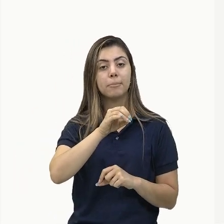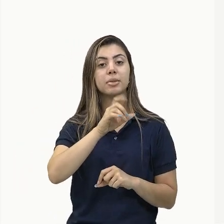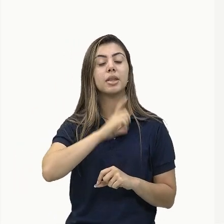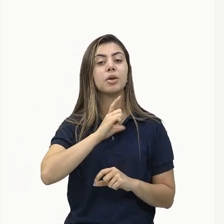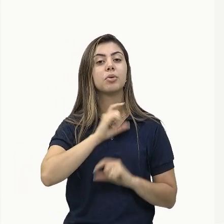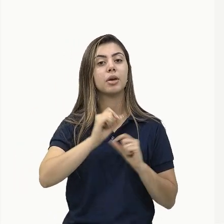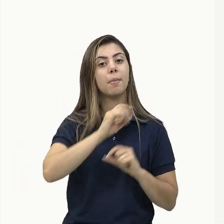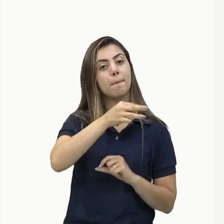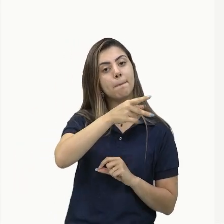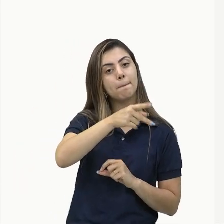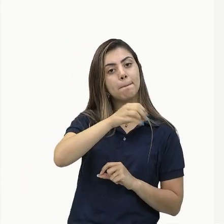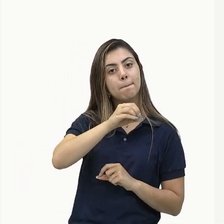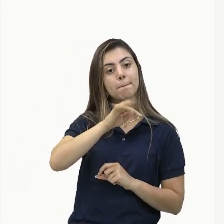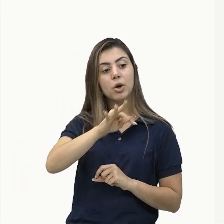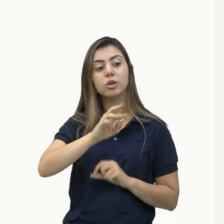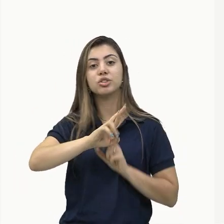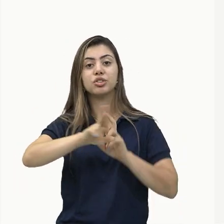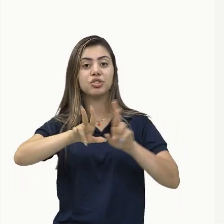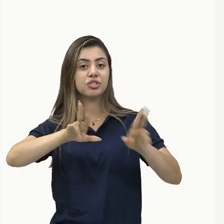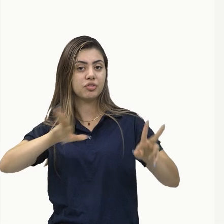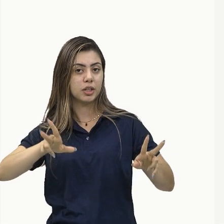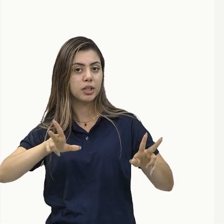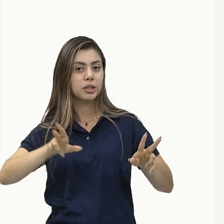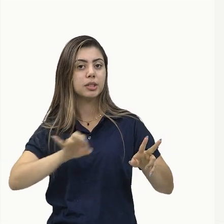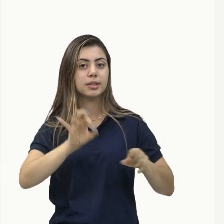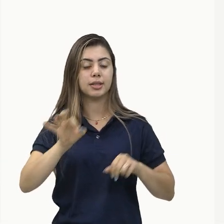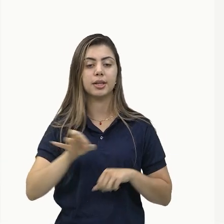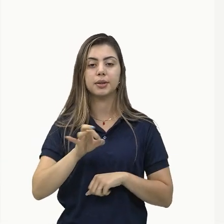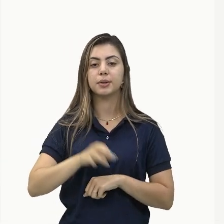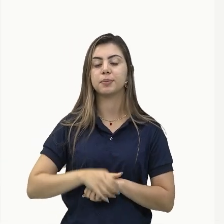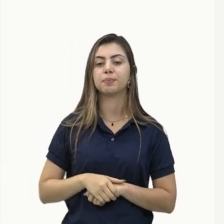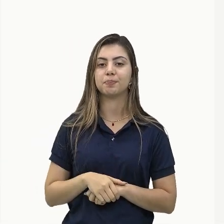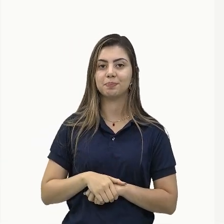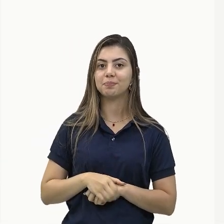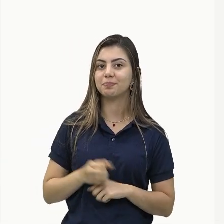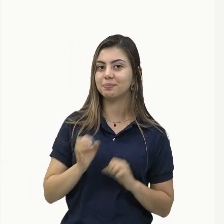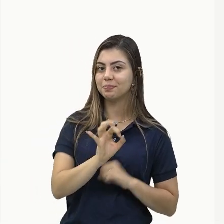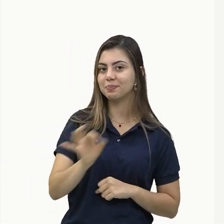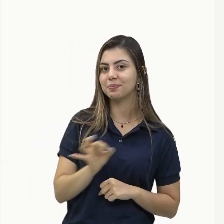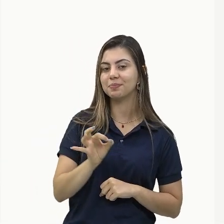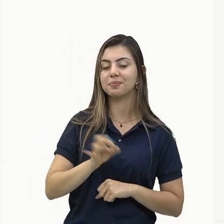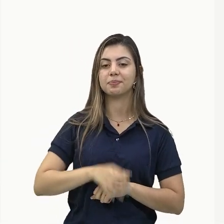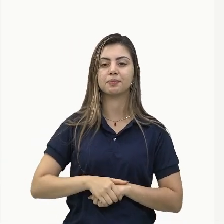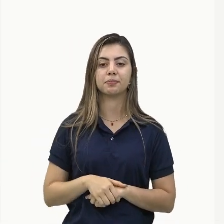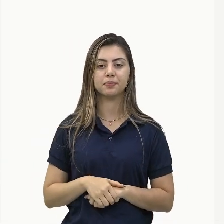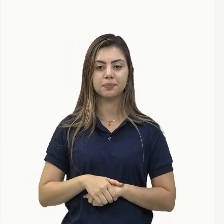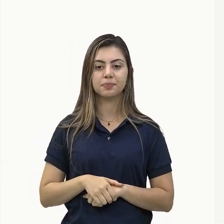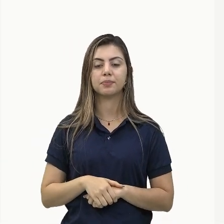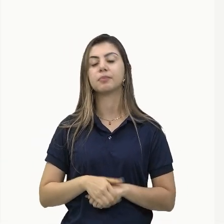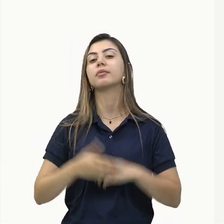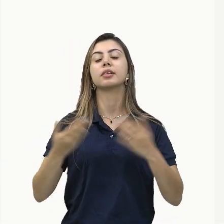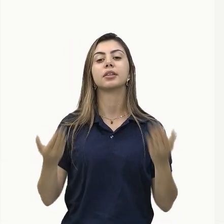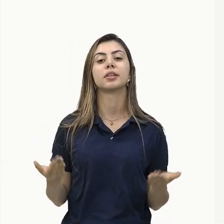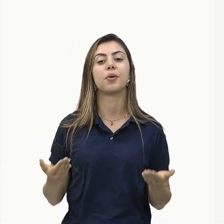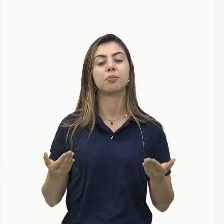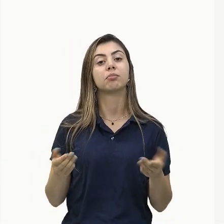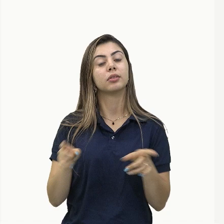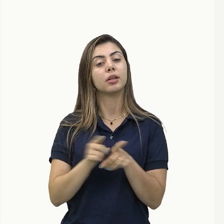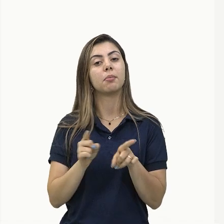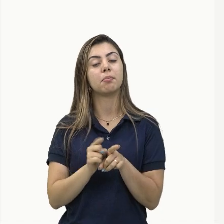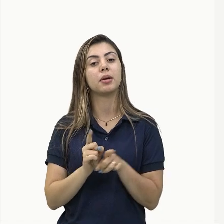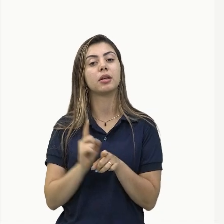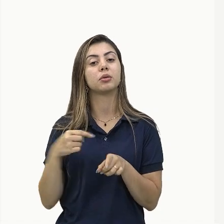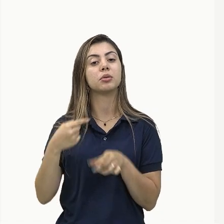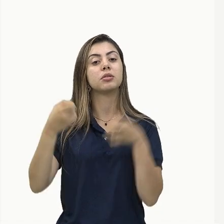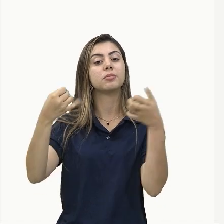diferença de potencial que é diferente. Tudo bem? E agora sim eu posso também falar